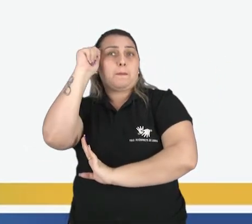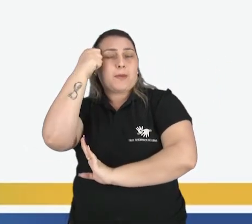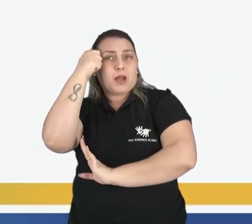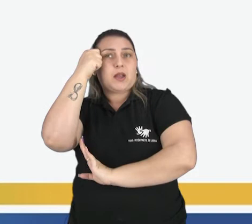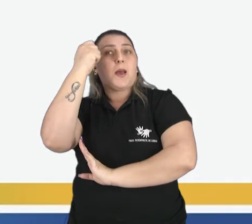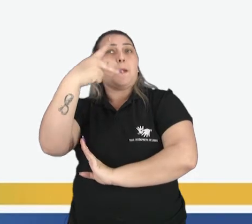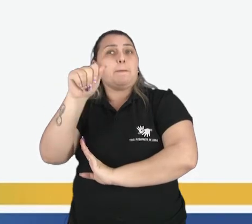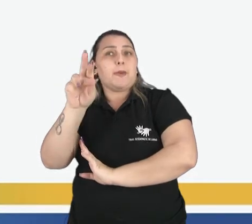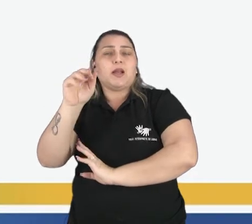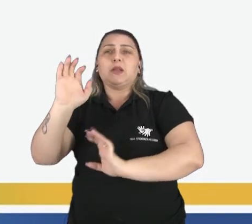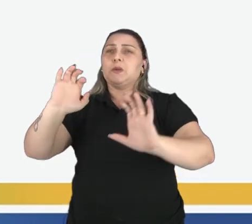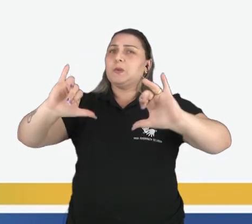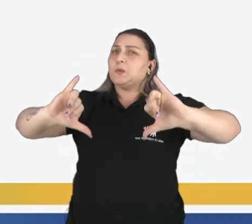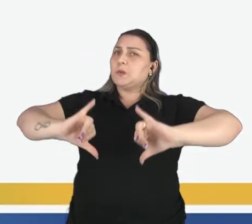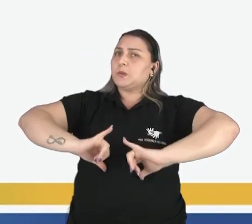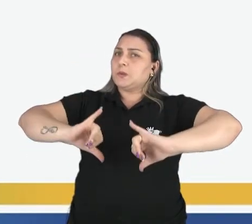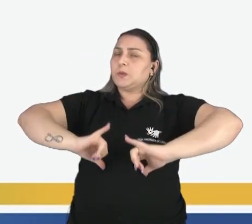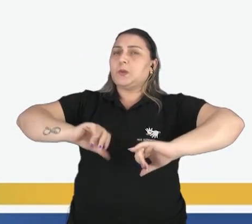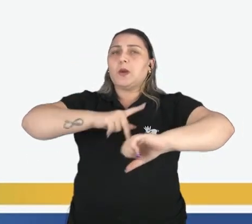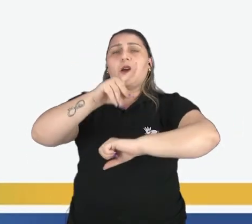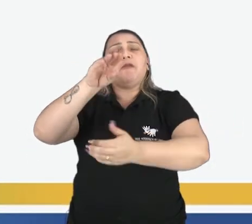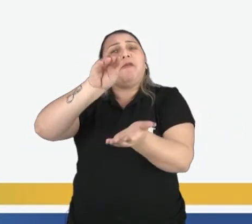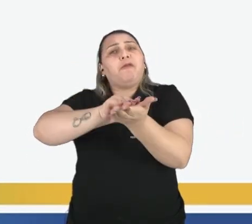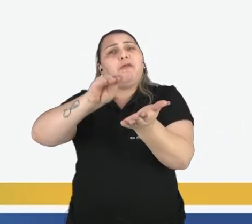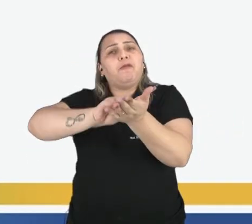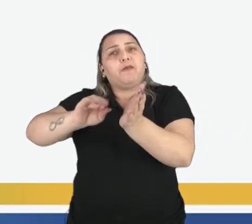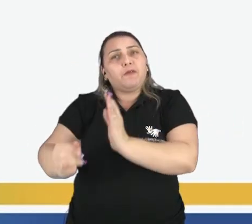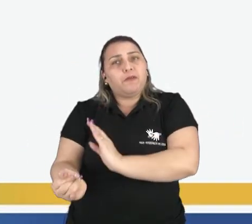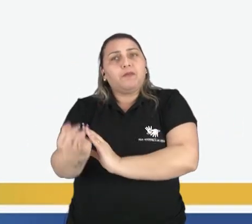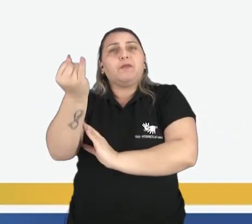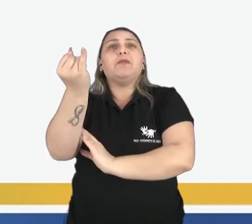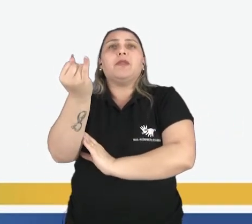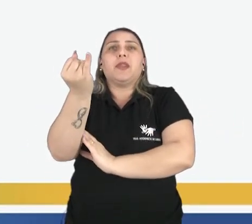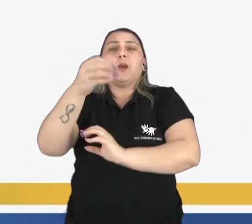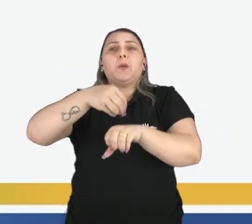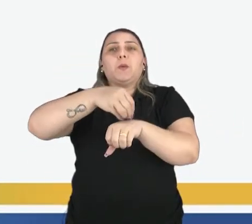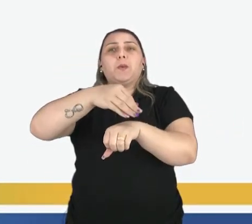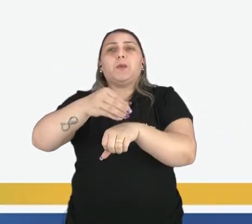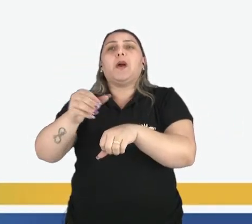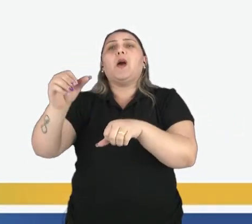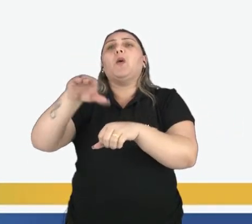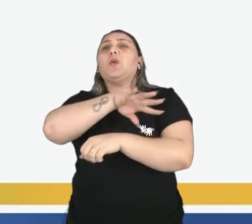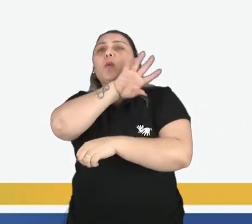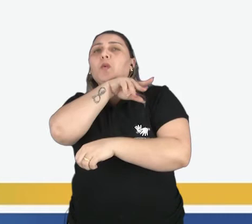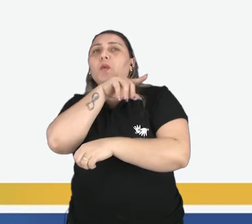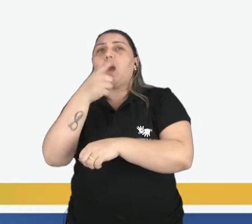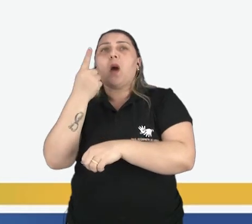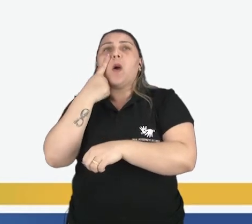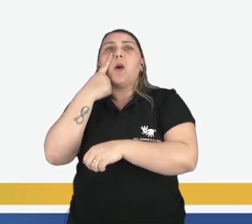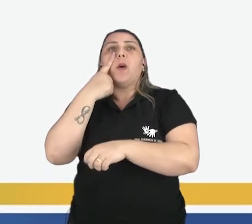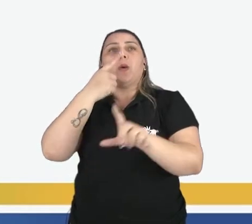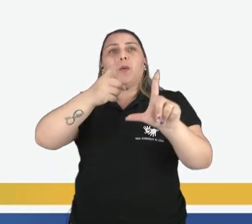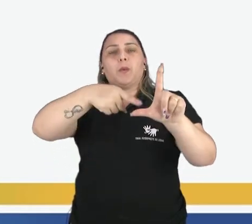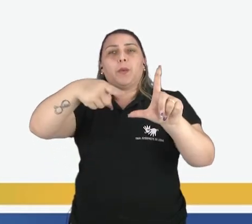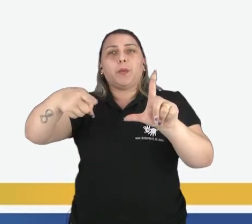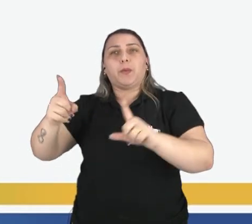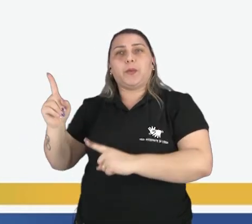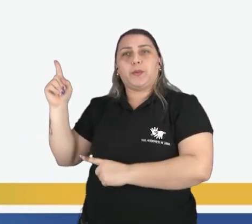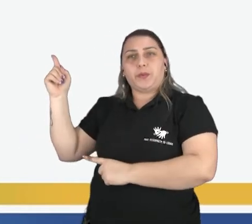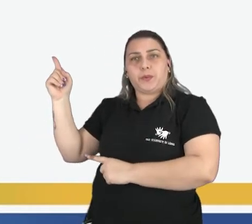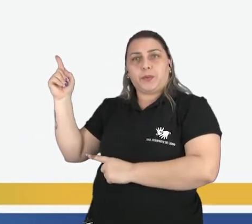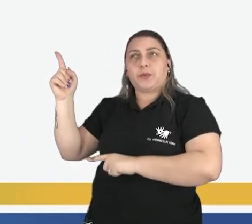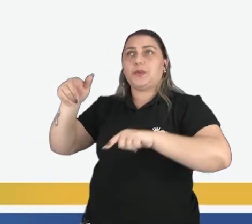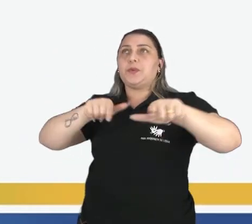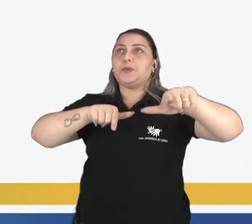são as que mais sofrem no país com a falta de oportunidade e a má distribuição de renda. Olha só esse quadro aí bem ilustrativo. O mercado